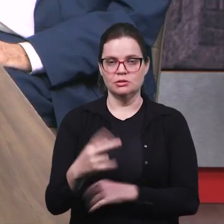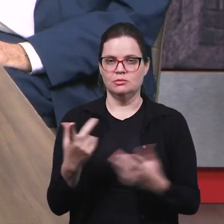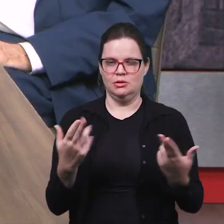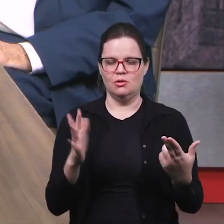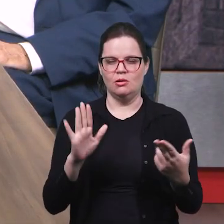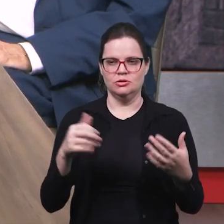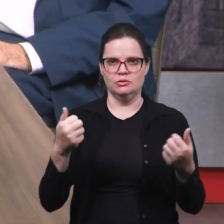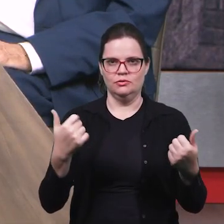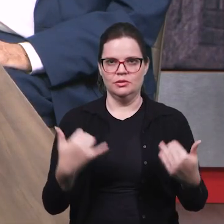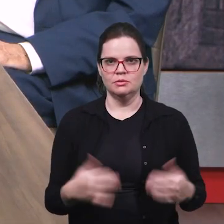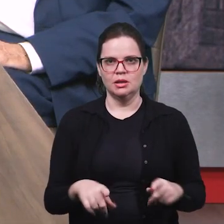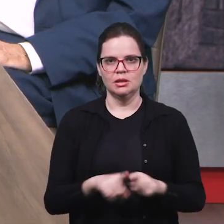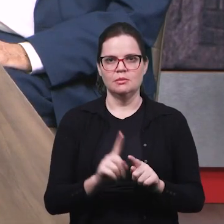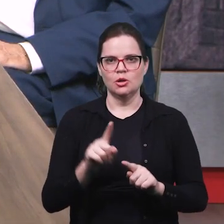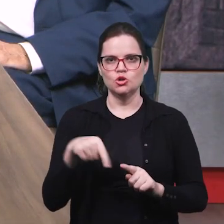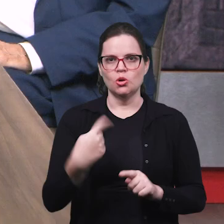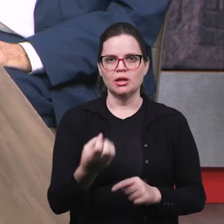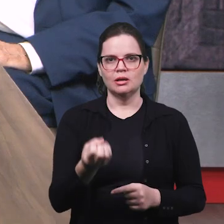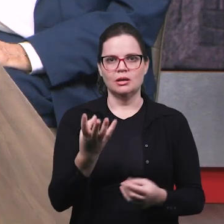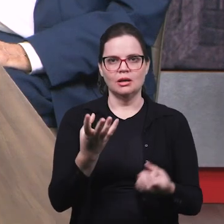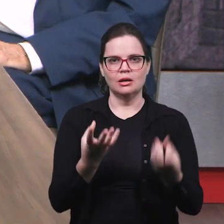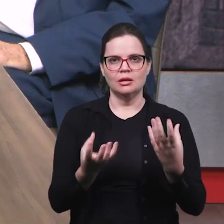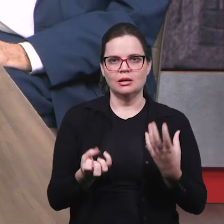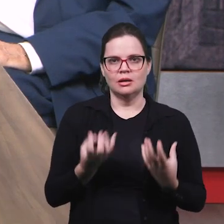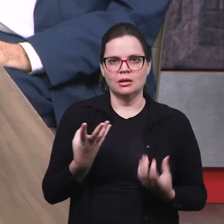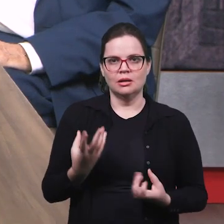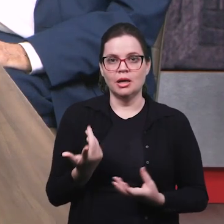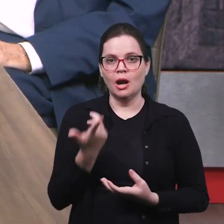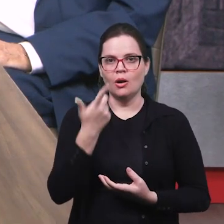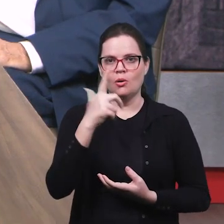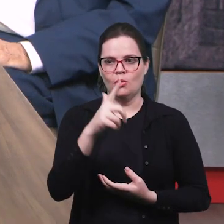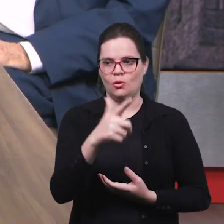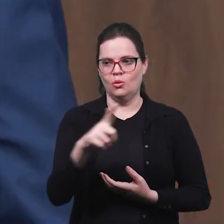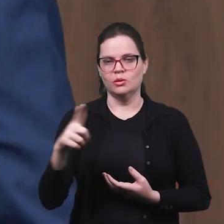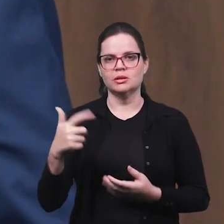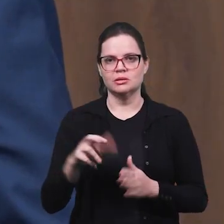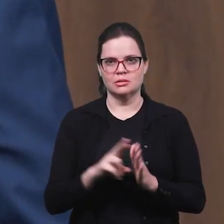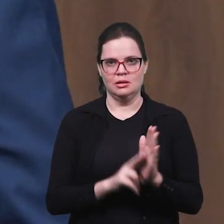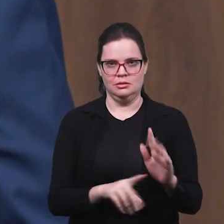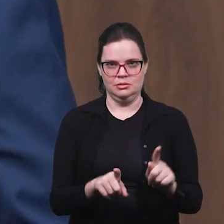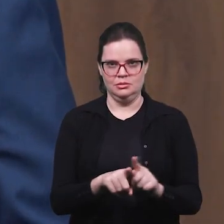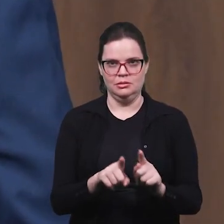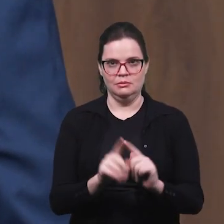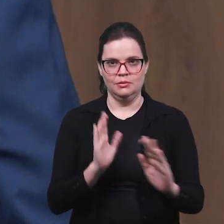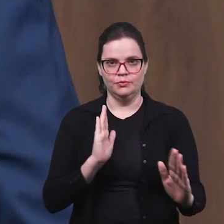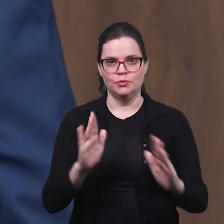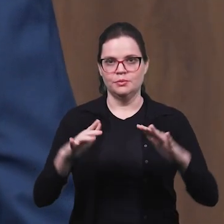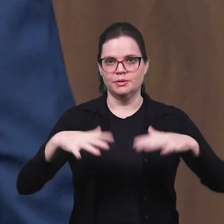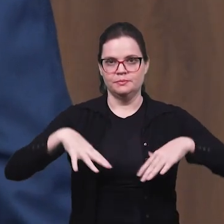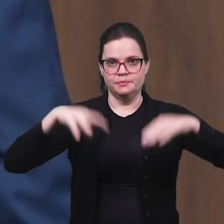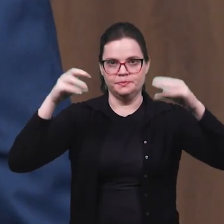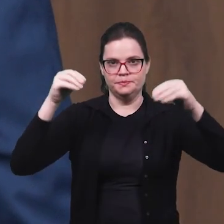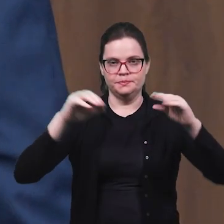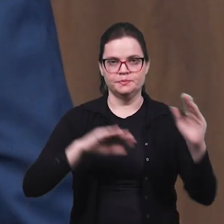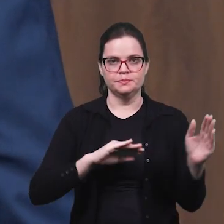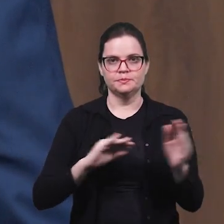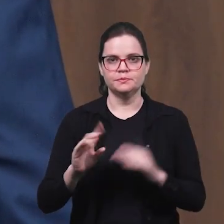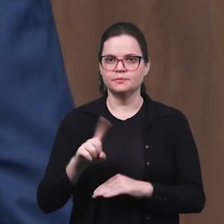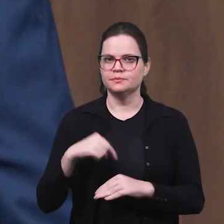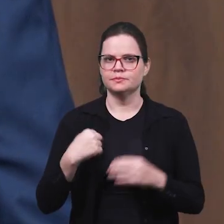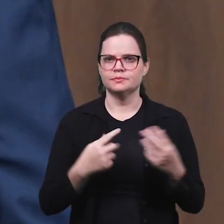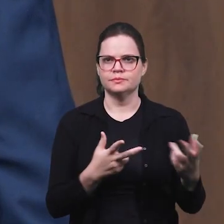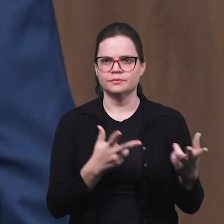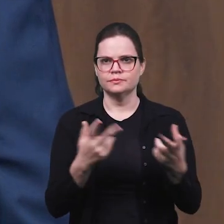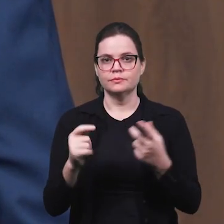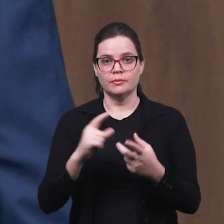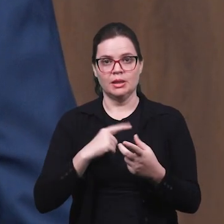nós citamos e outras várias que vão aparecendo ao longo da Idade Média. Nós estamos observando aqui que começaram esses movimentos